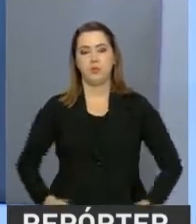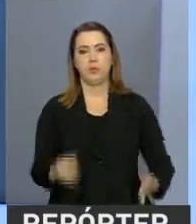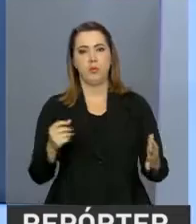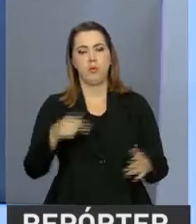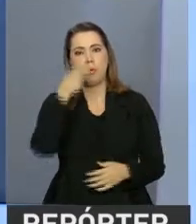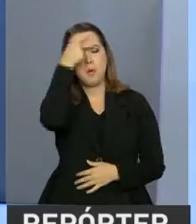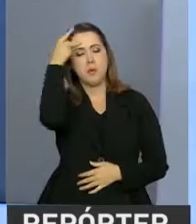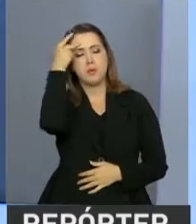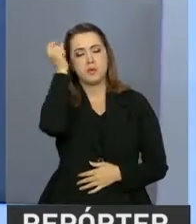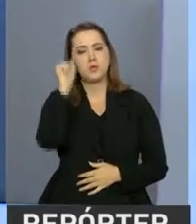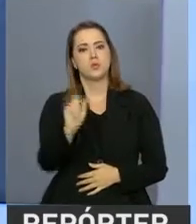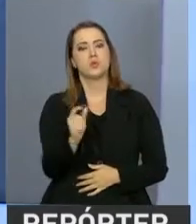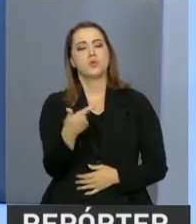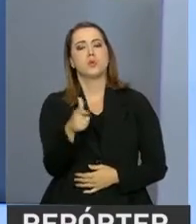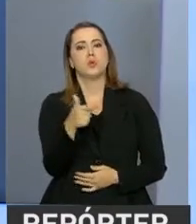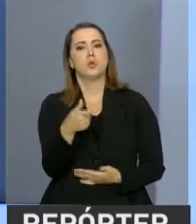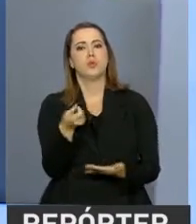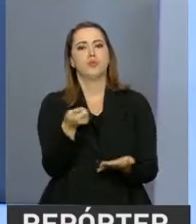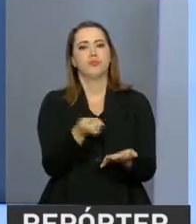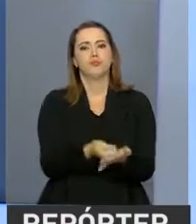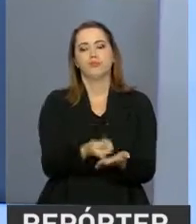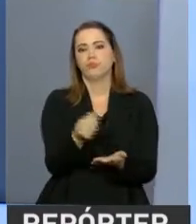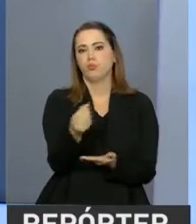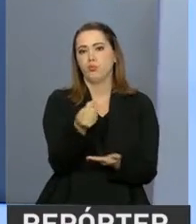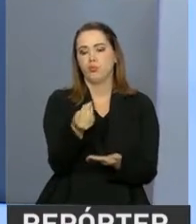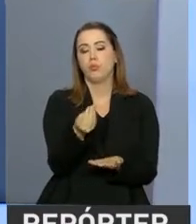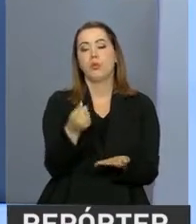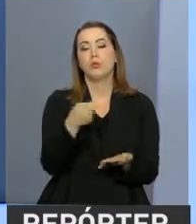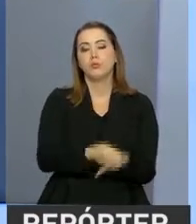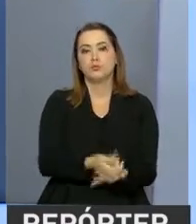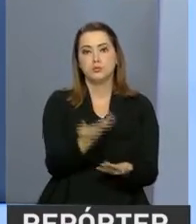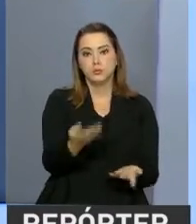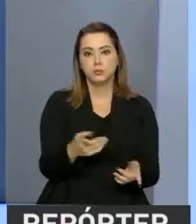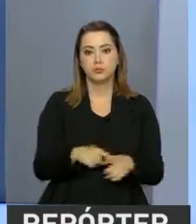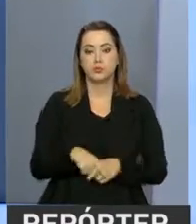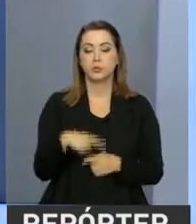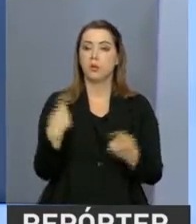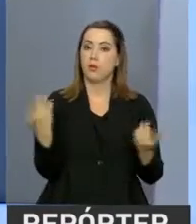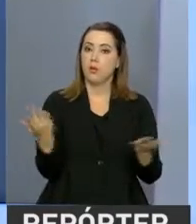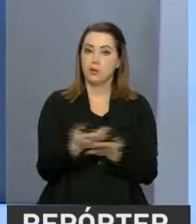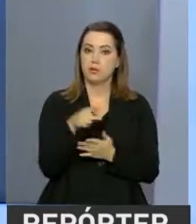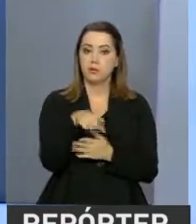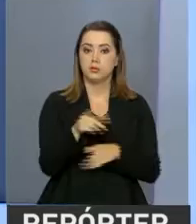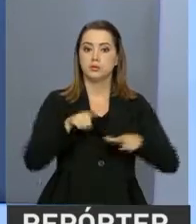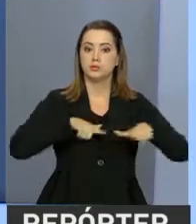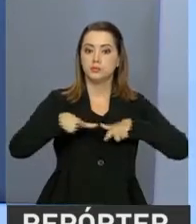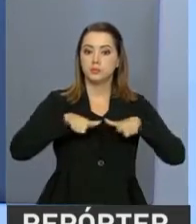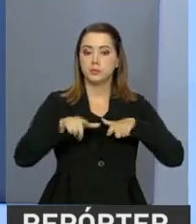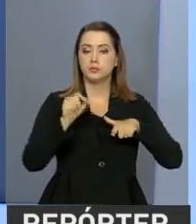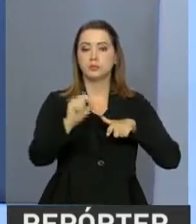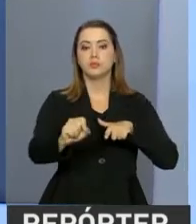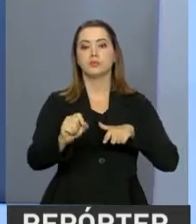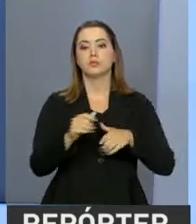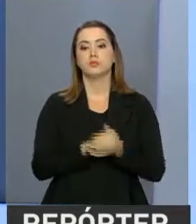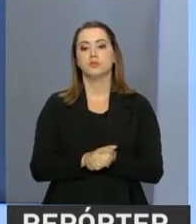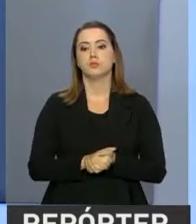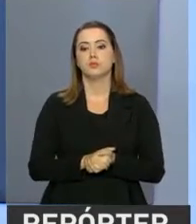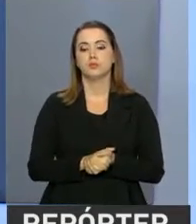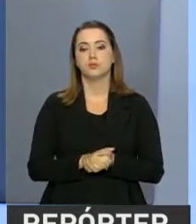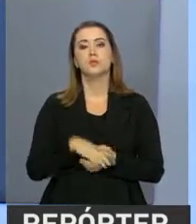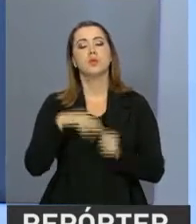pessoas físicas sem condição e neste trabalho é que